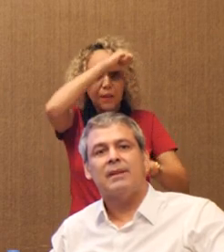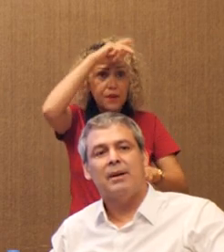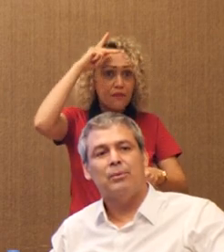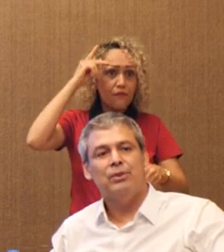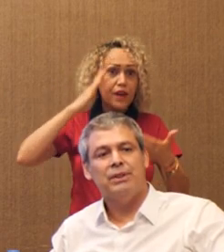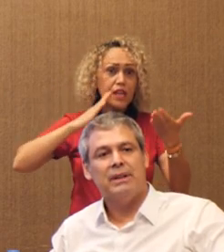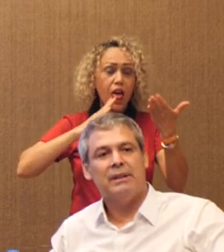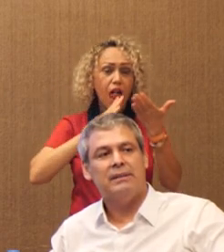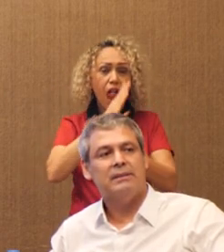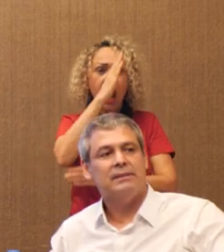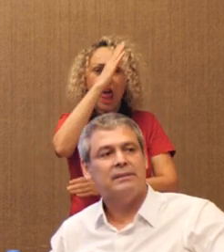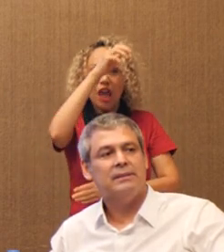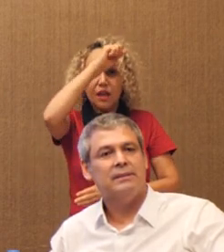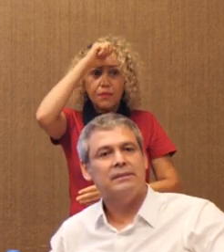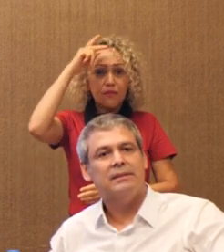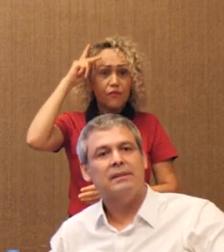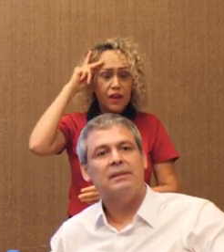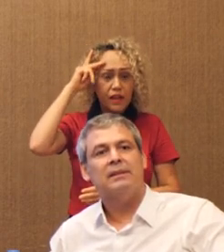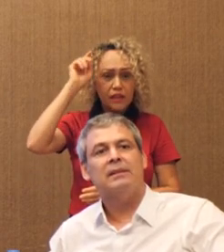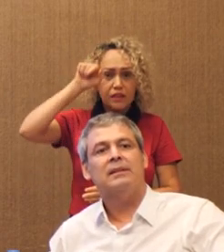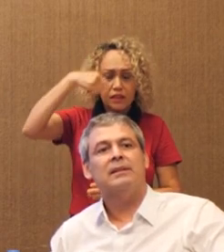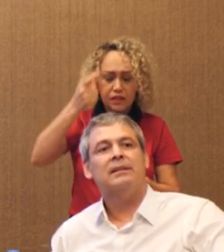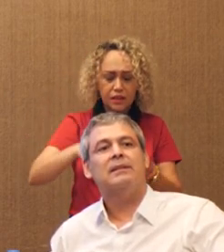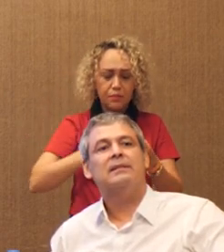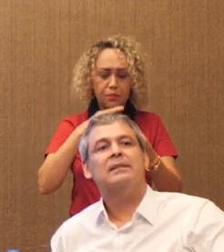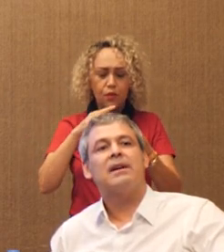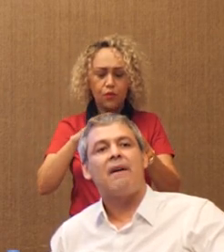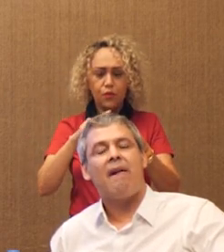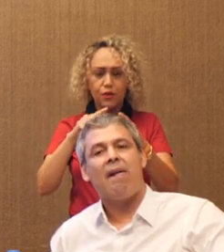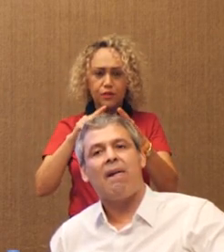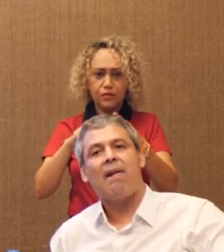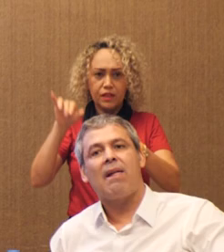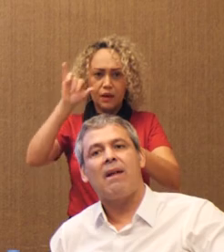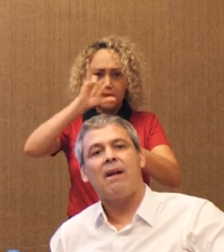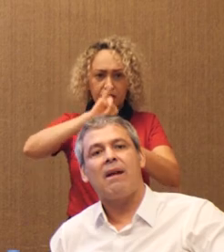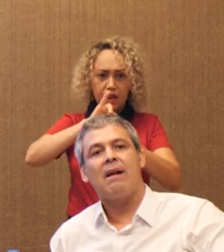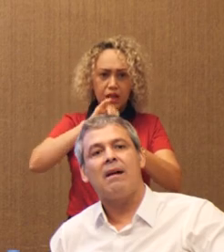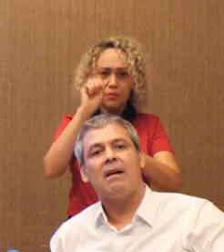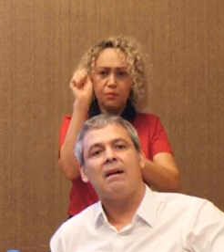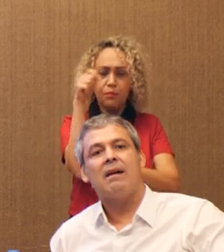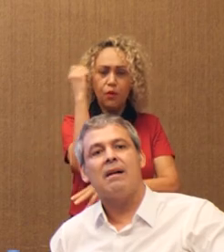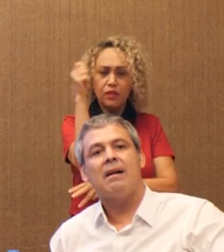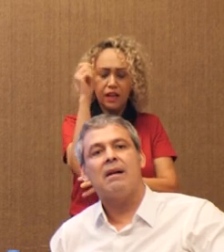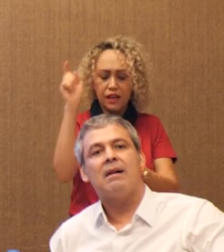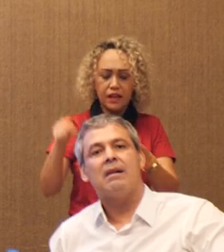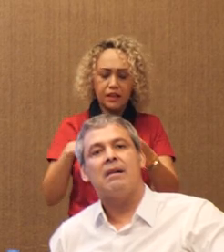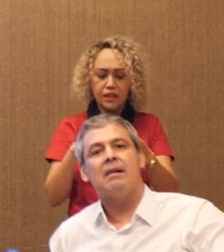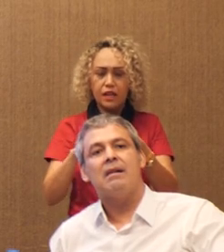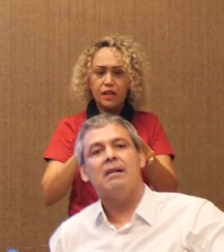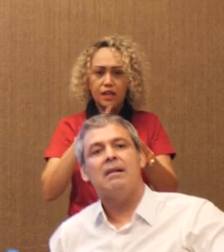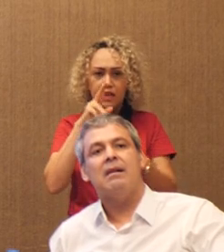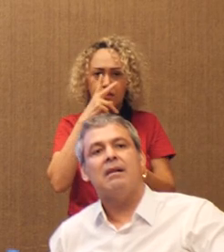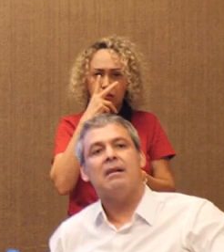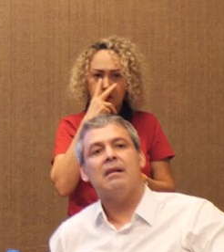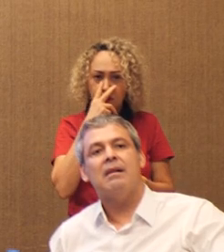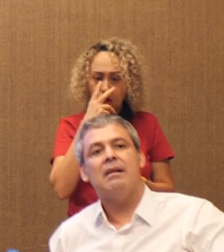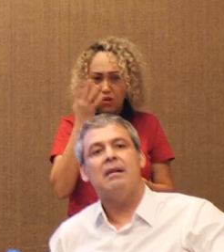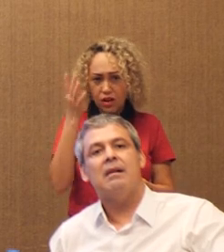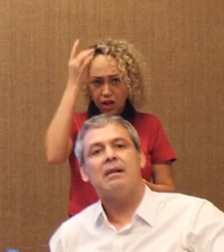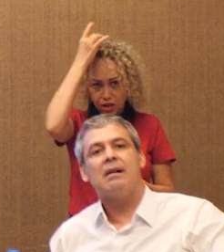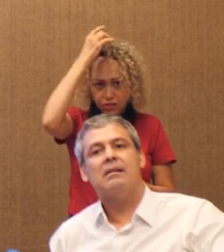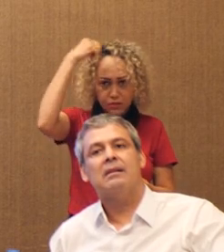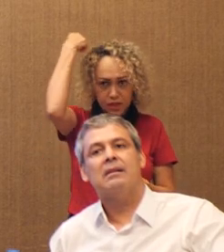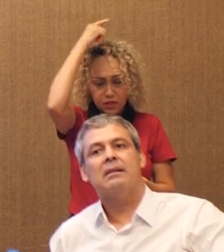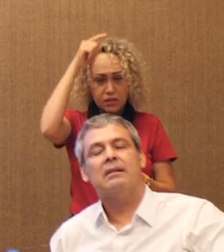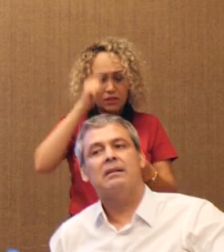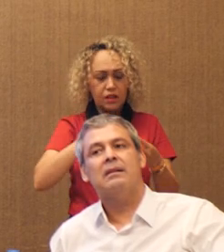88 mais duas capitais, Porto Alegre e Vitória, e mais 38 prefeitos em todas